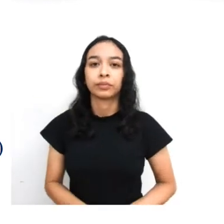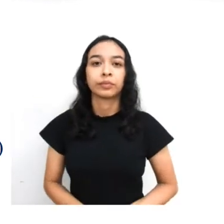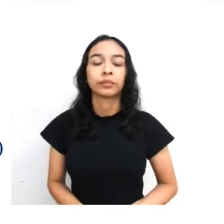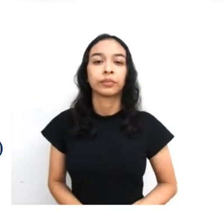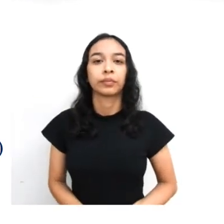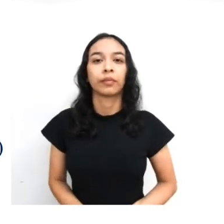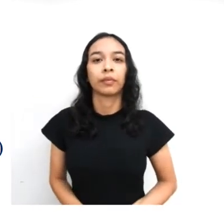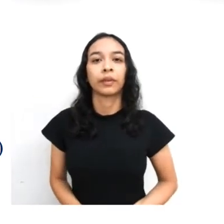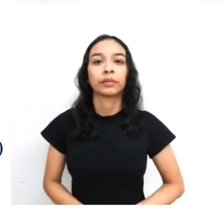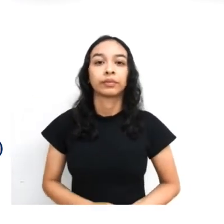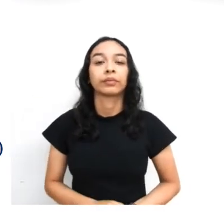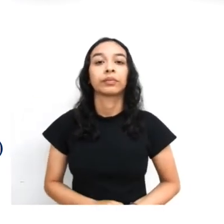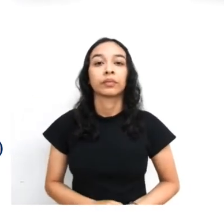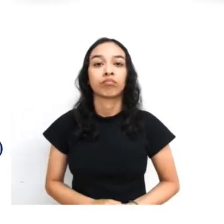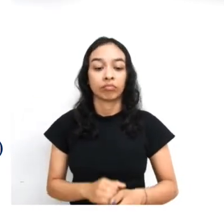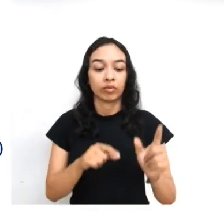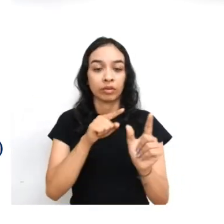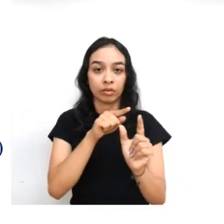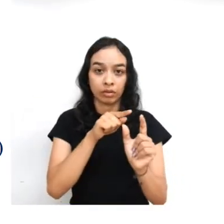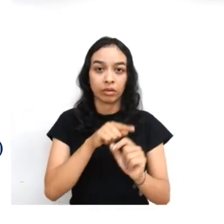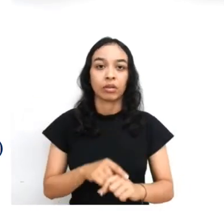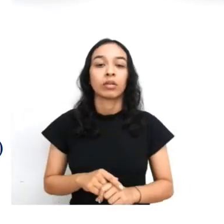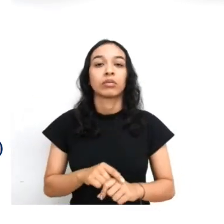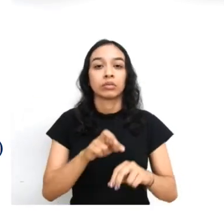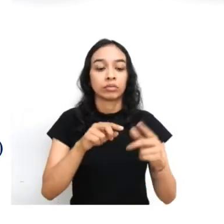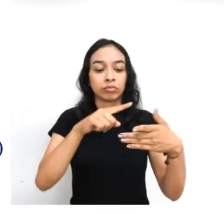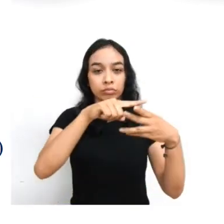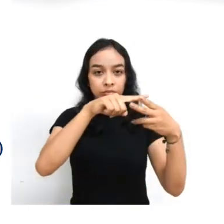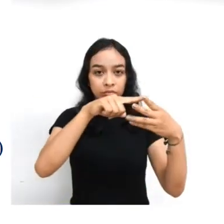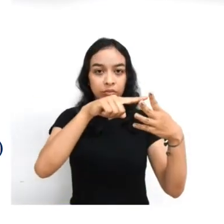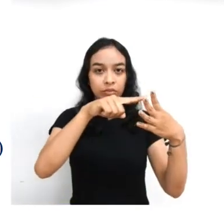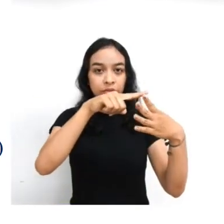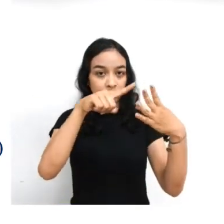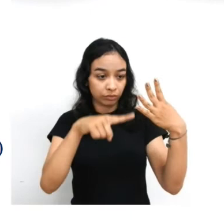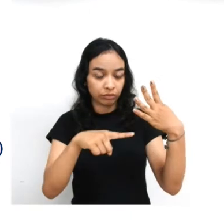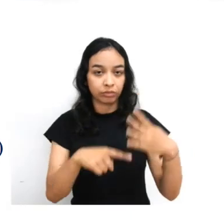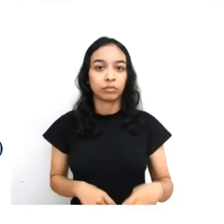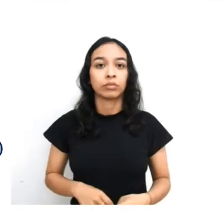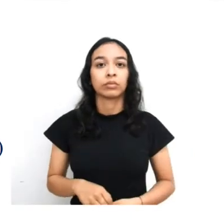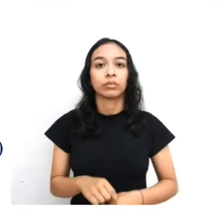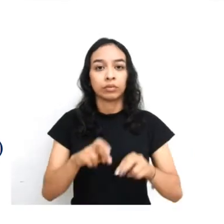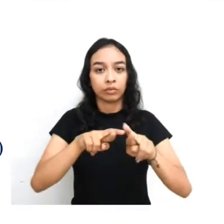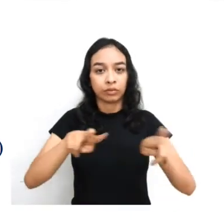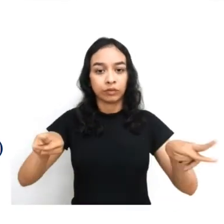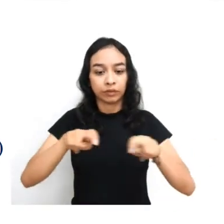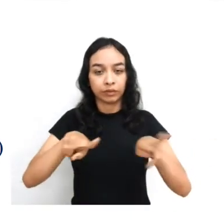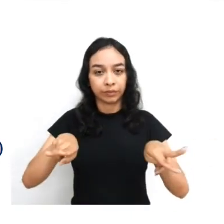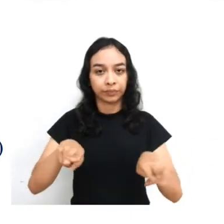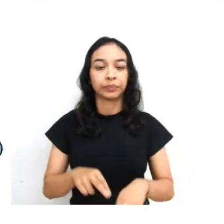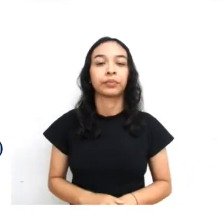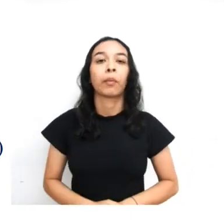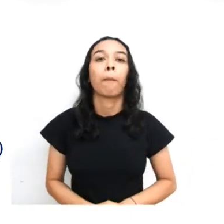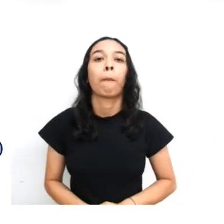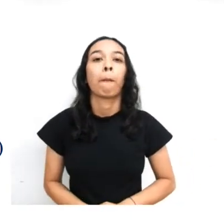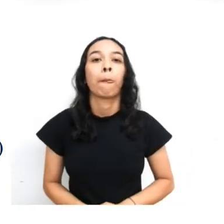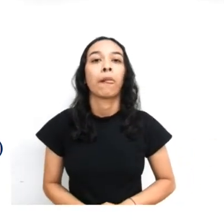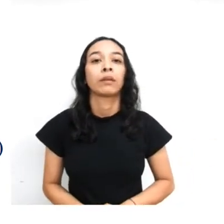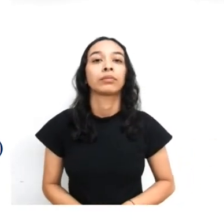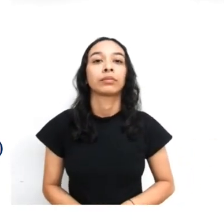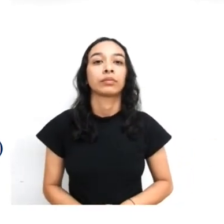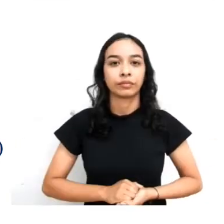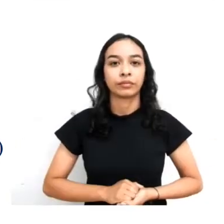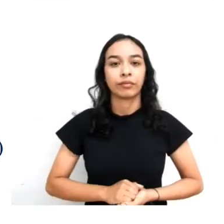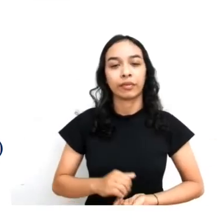exatamente porque discípula é feminino, domine é masculino e caelum é